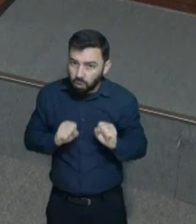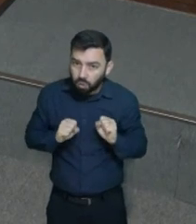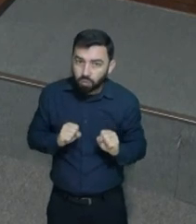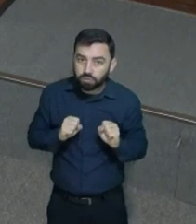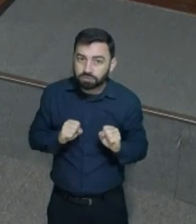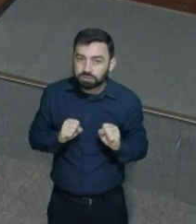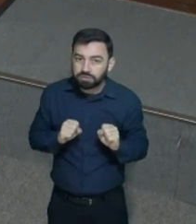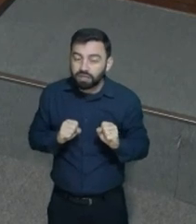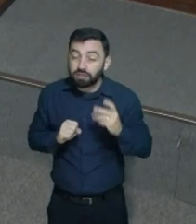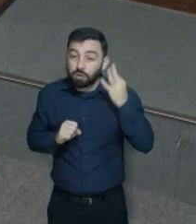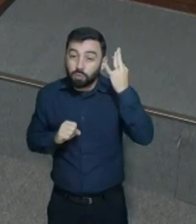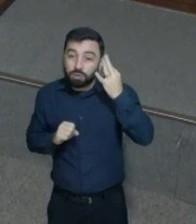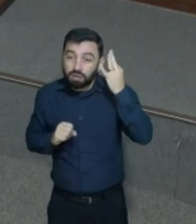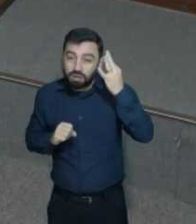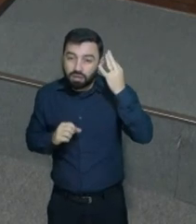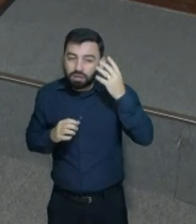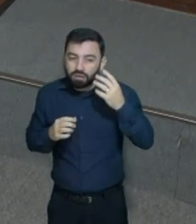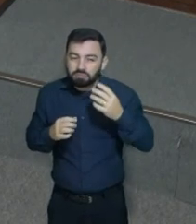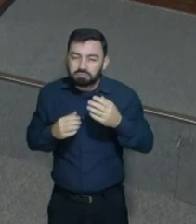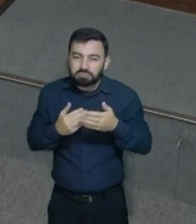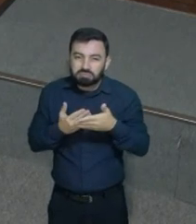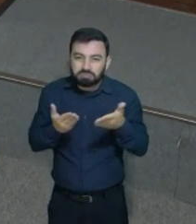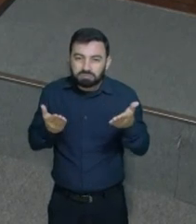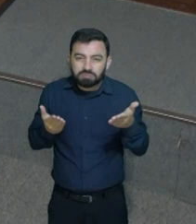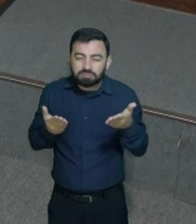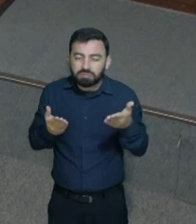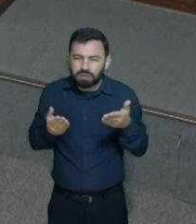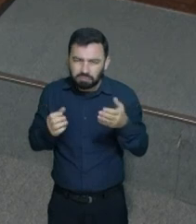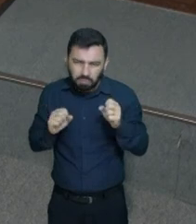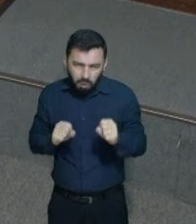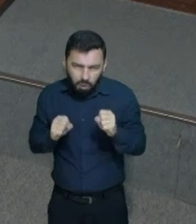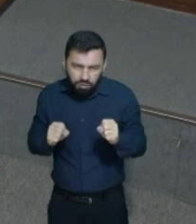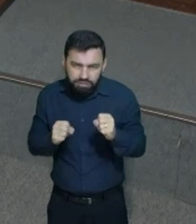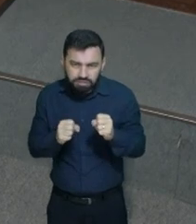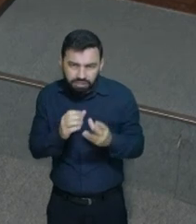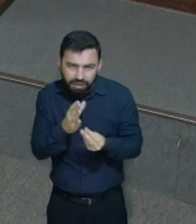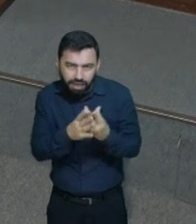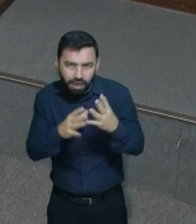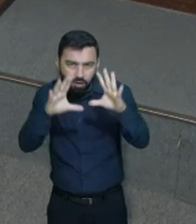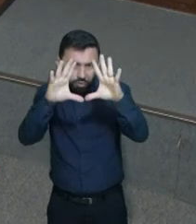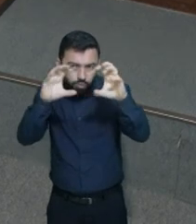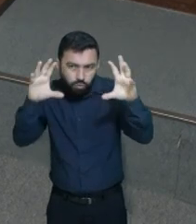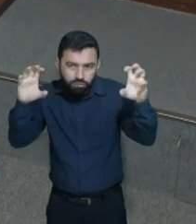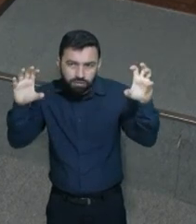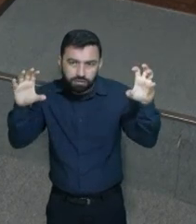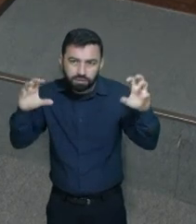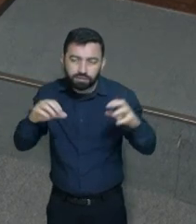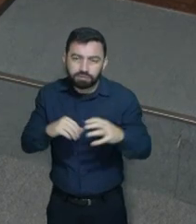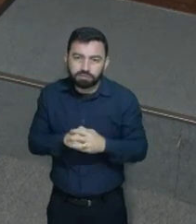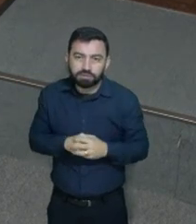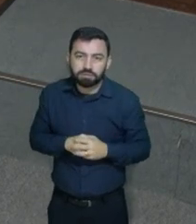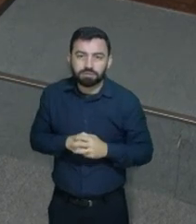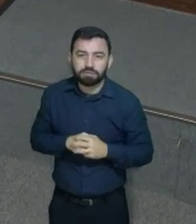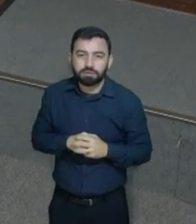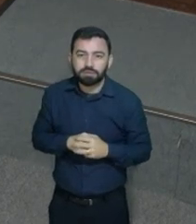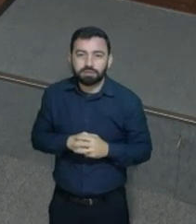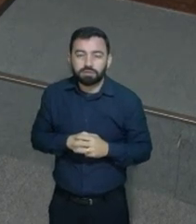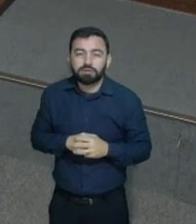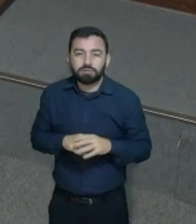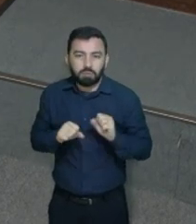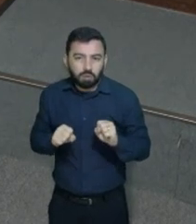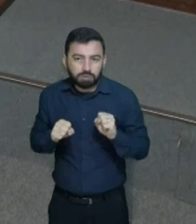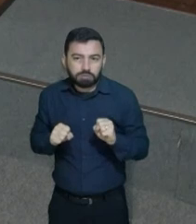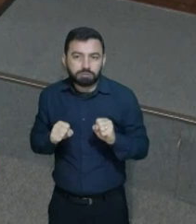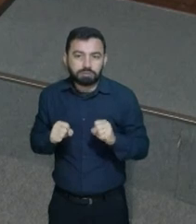queria saber qual é a tua opinião sobre isso, se isso é possível, né, criar nuvens para gerar uma crise de